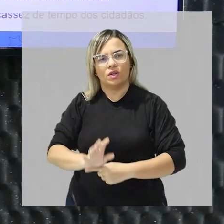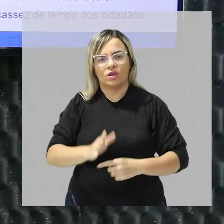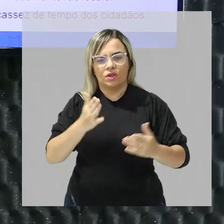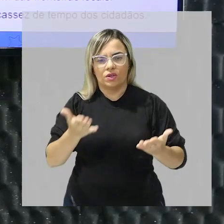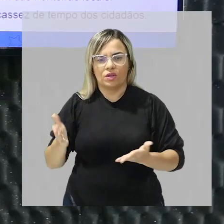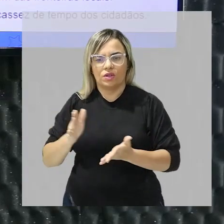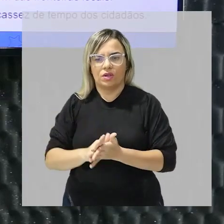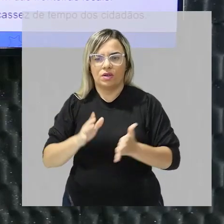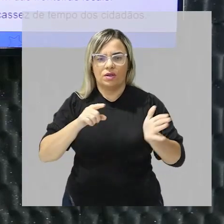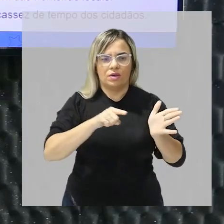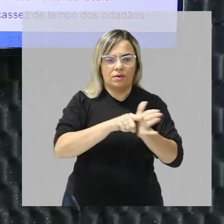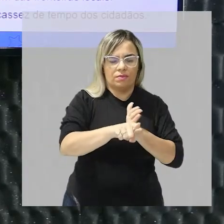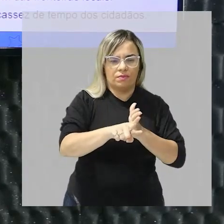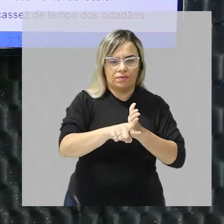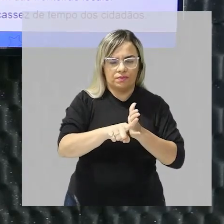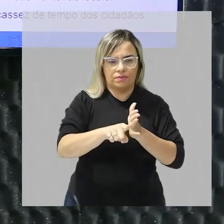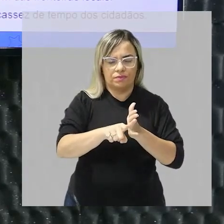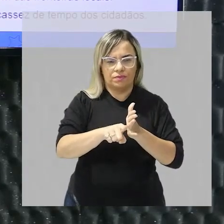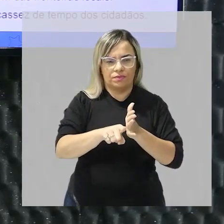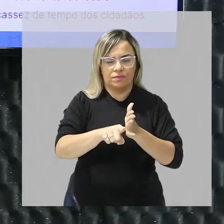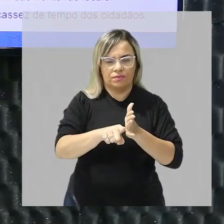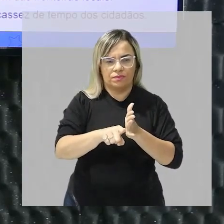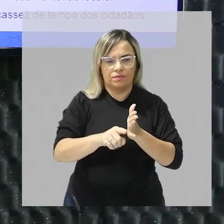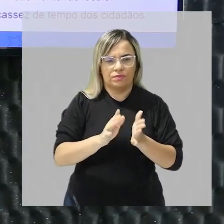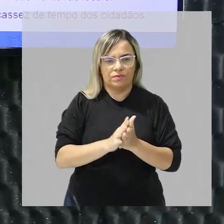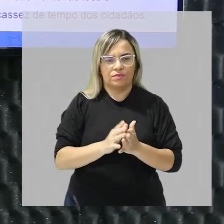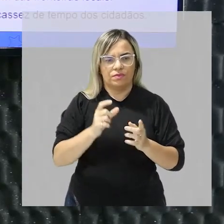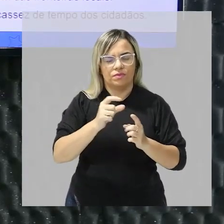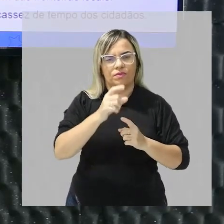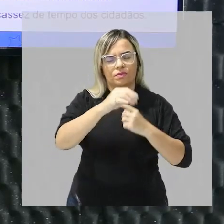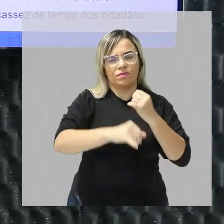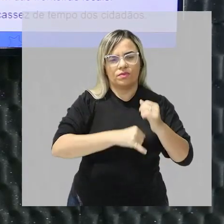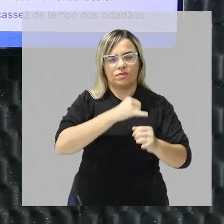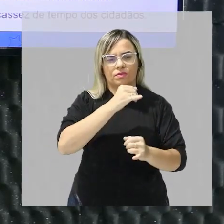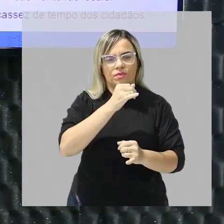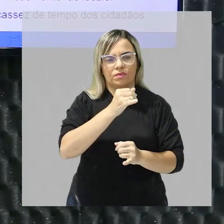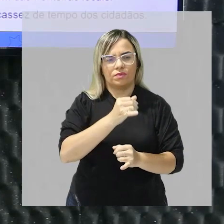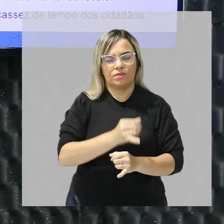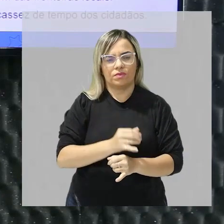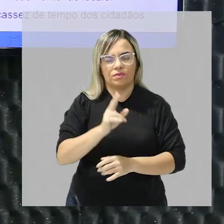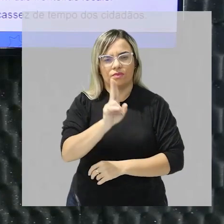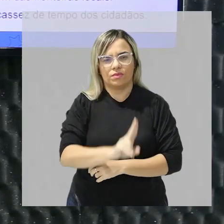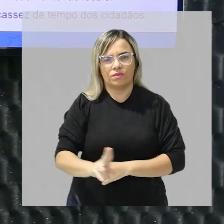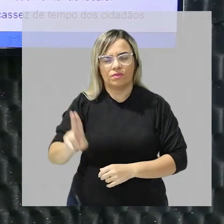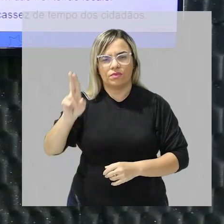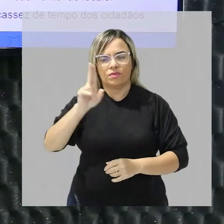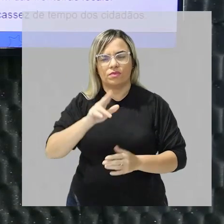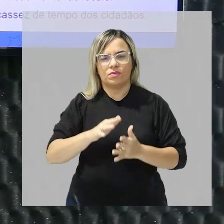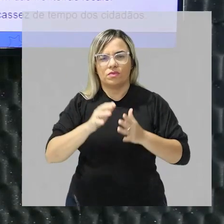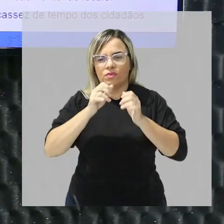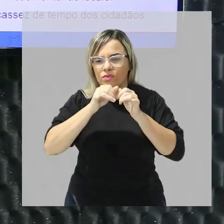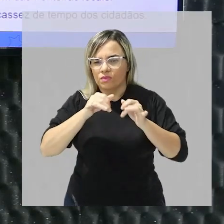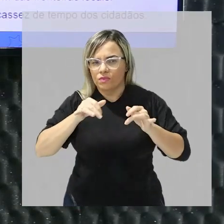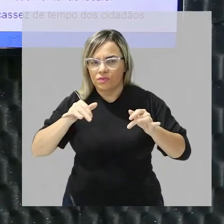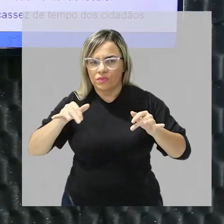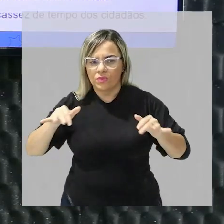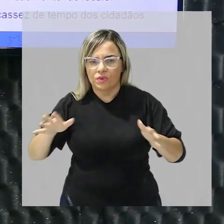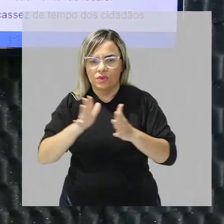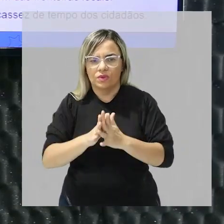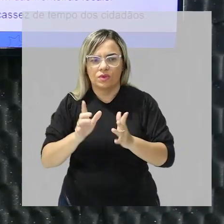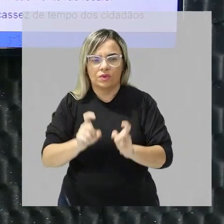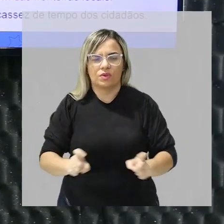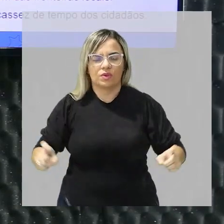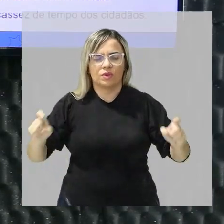na pergunta, no lugar de chamar internet, ele preferiu utilizar o termo rede mundial de computadores,